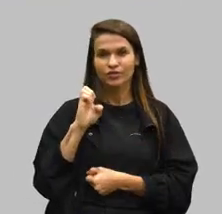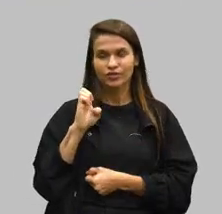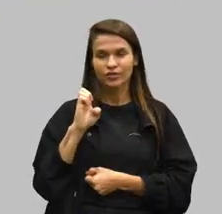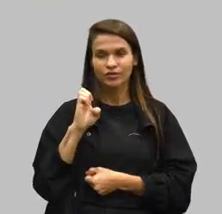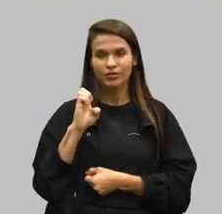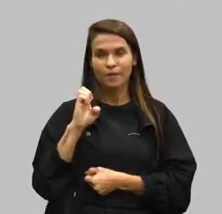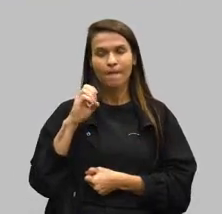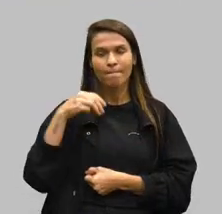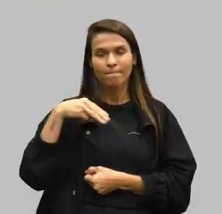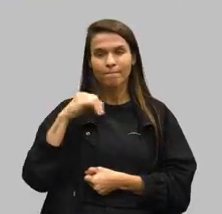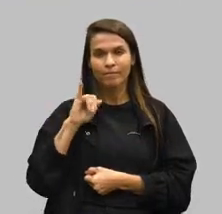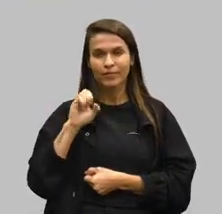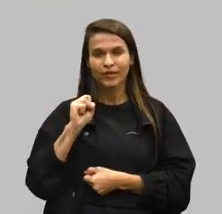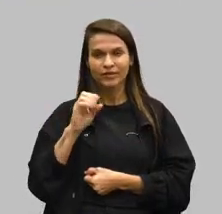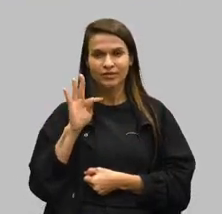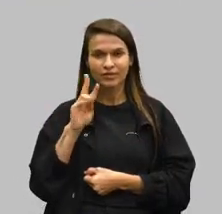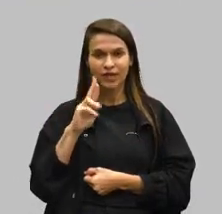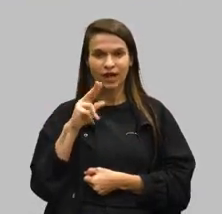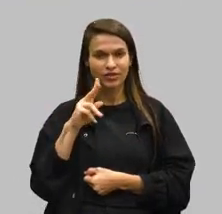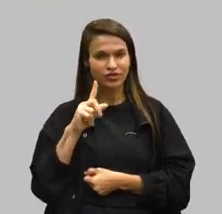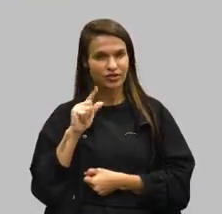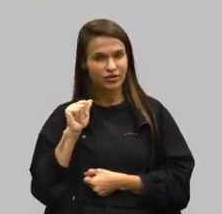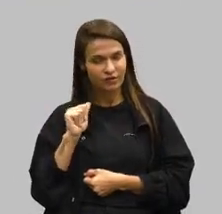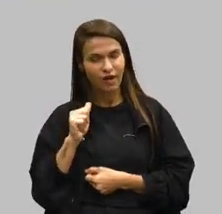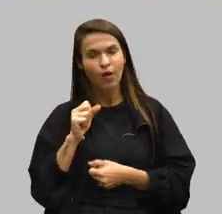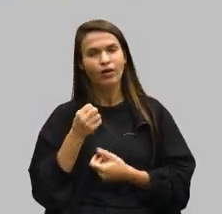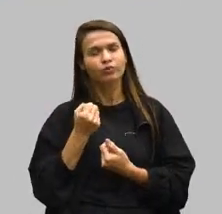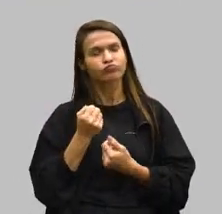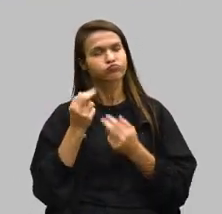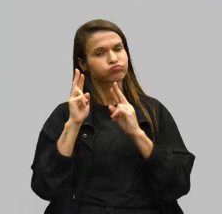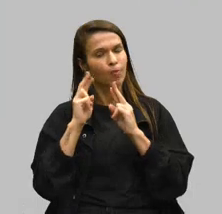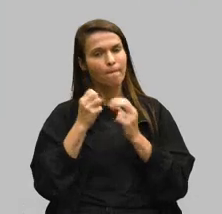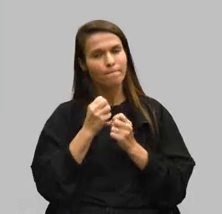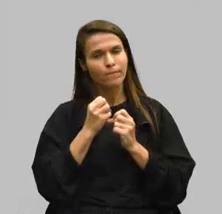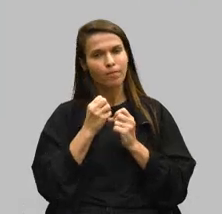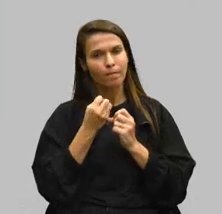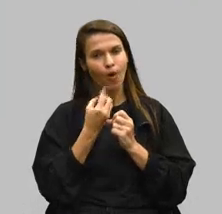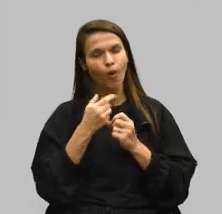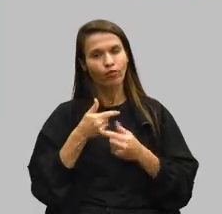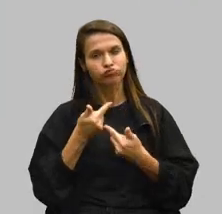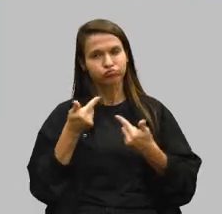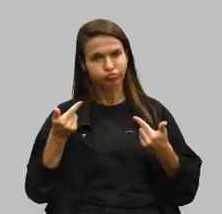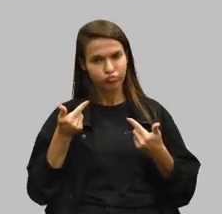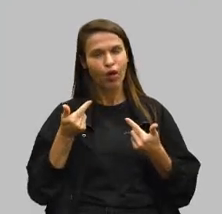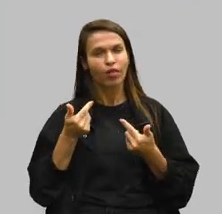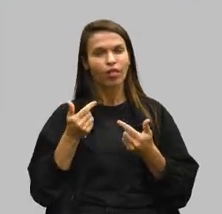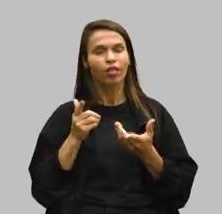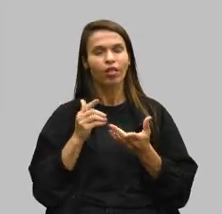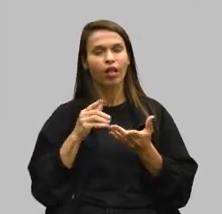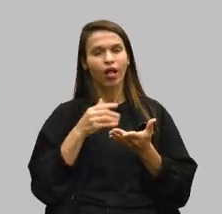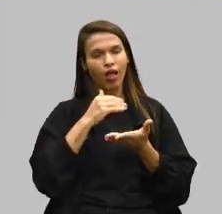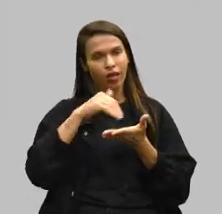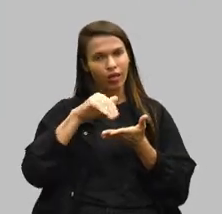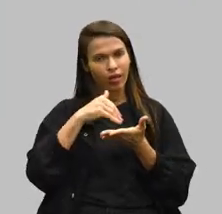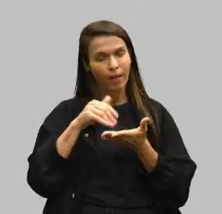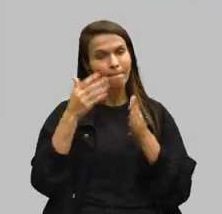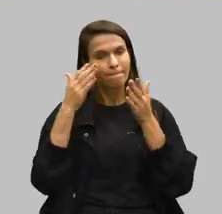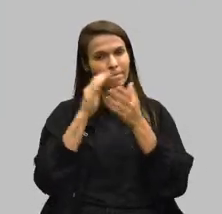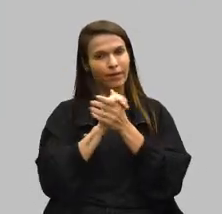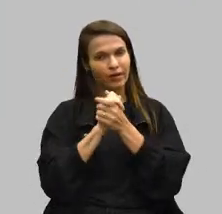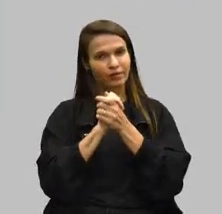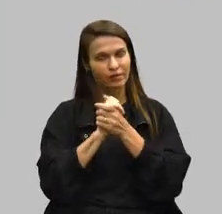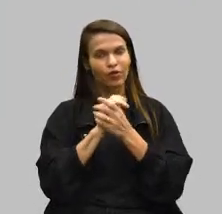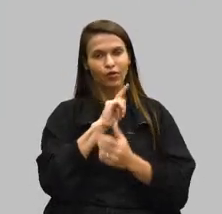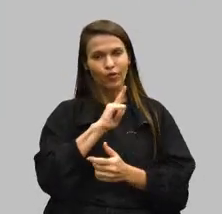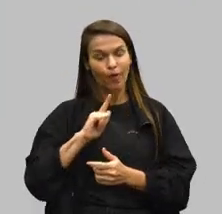desejar boa sorte à vossa excelência na condução da pasta do Desenvolvimento Social eh parabenizar o governador